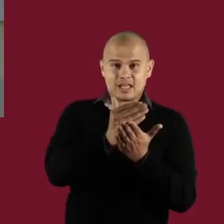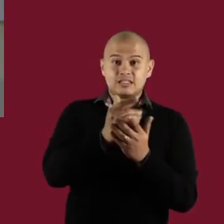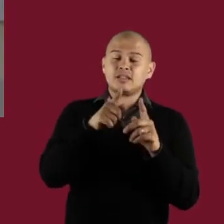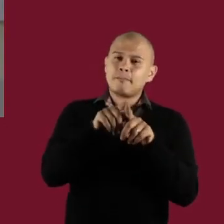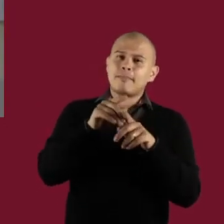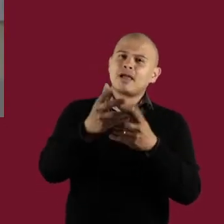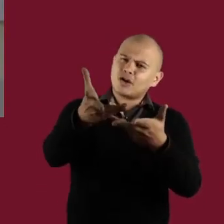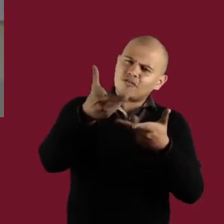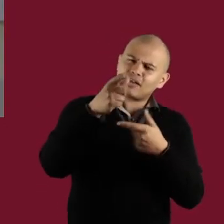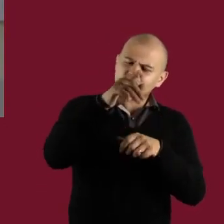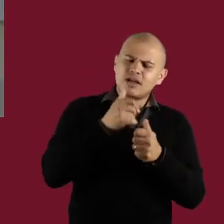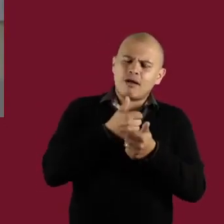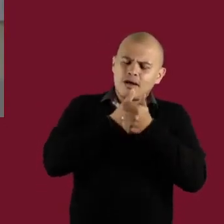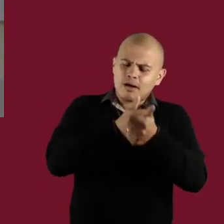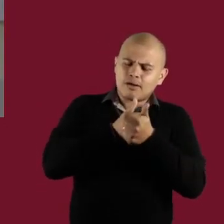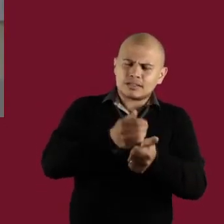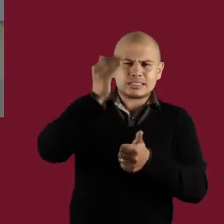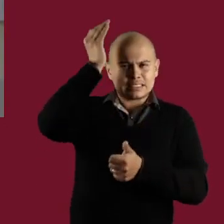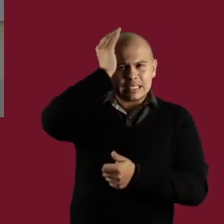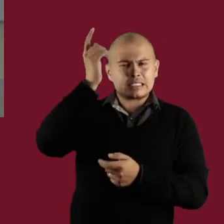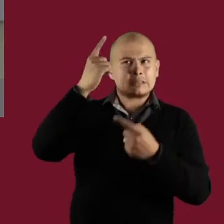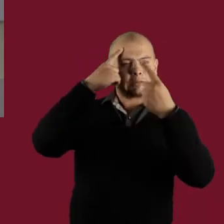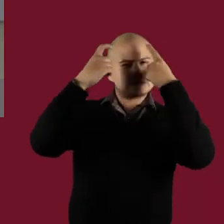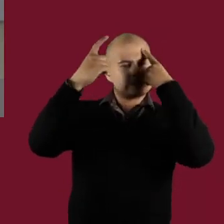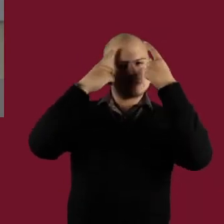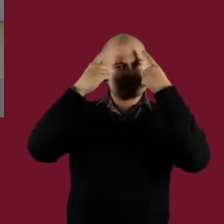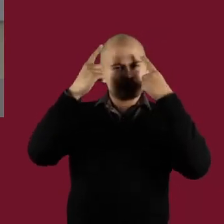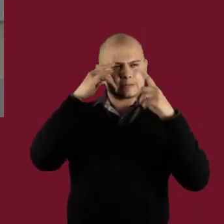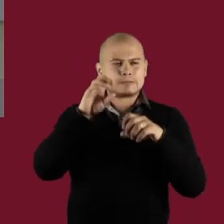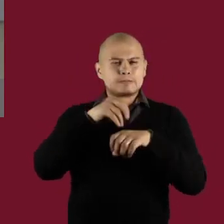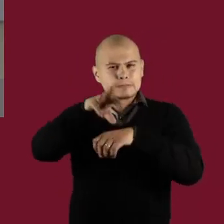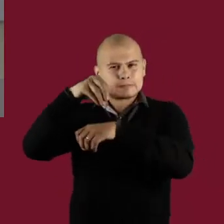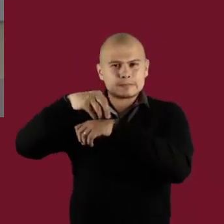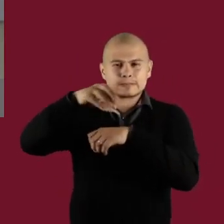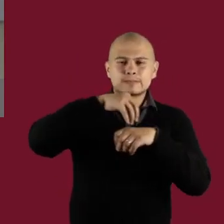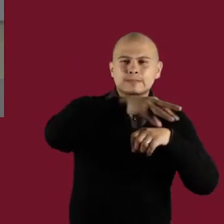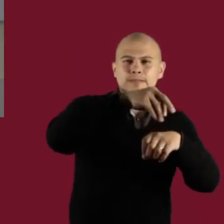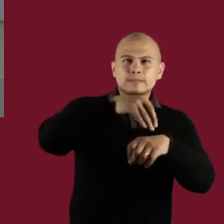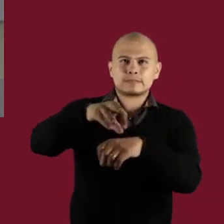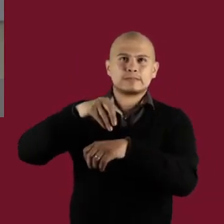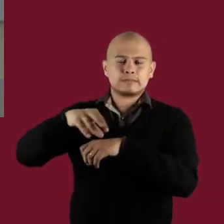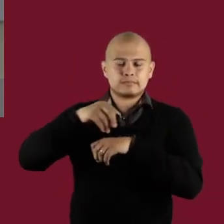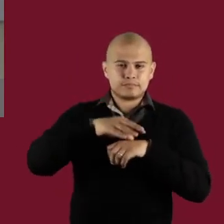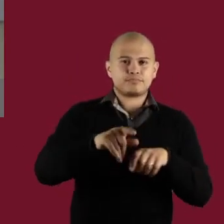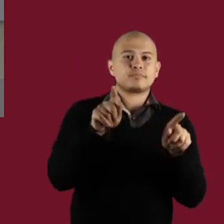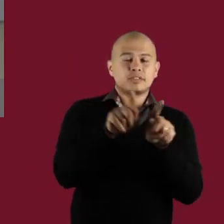do SESC, ideias e das outras programações do SESC nas redes sociais do SESC